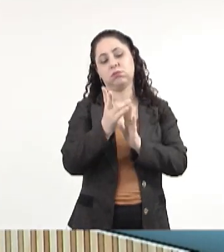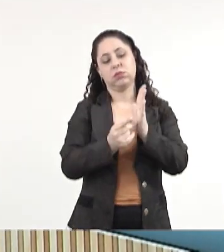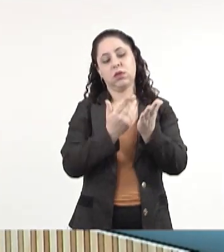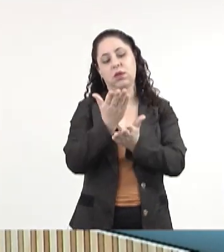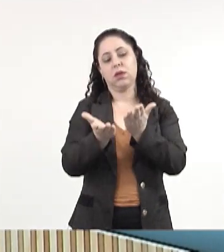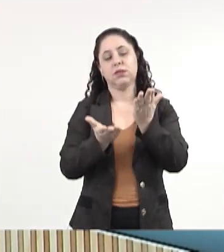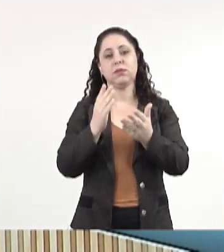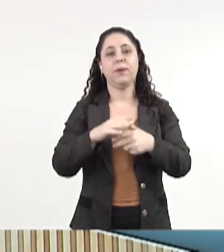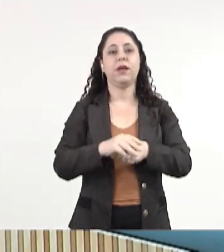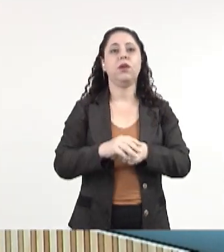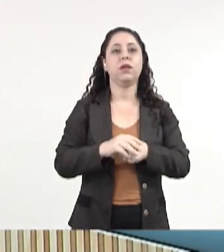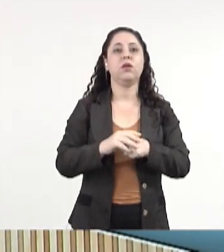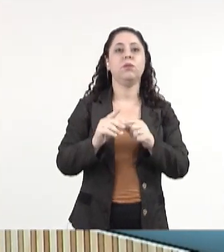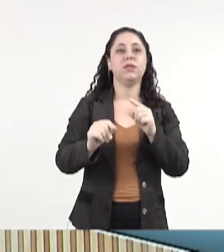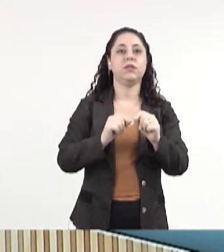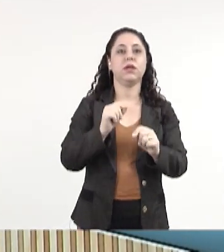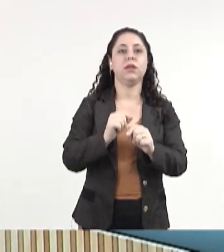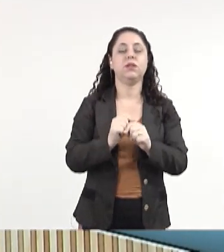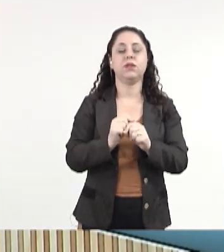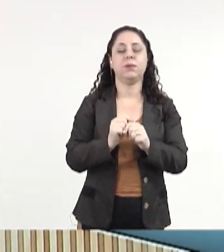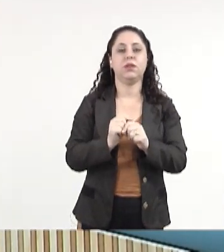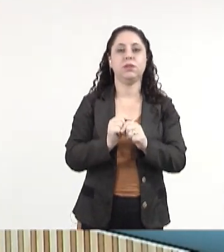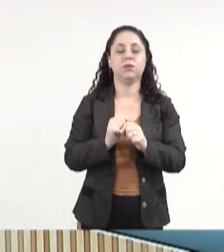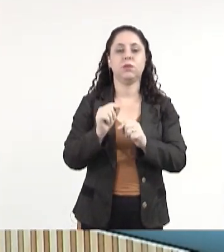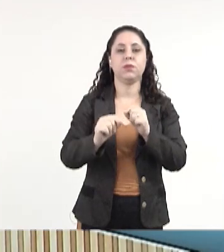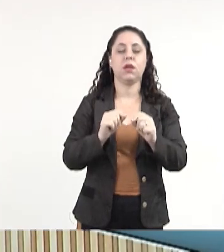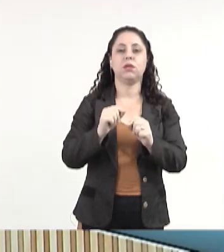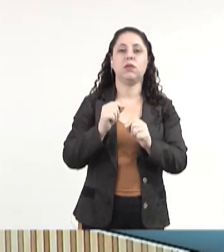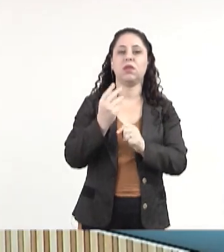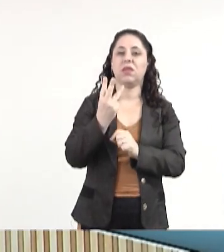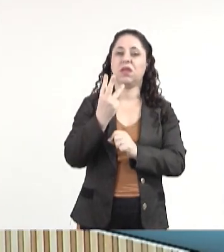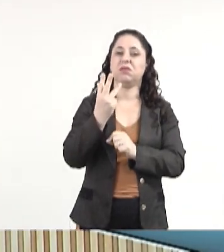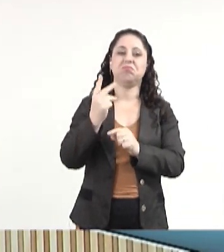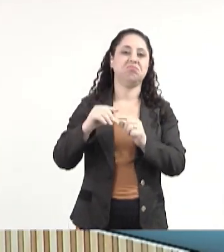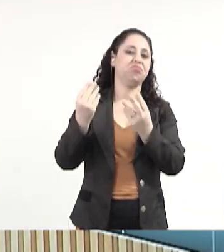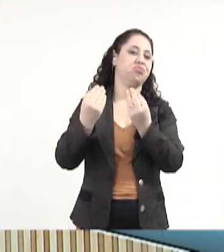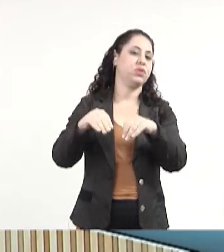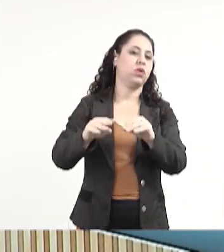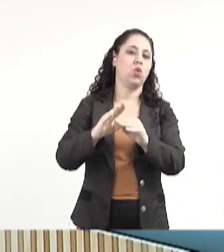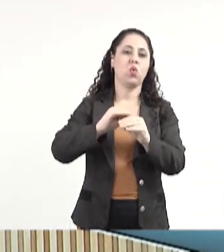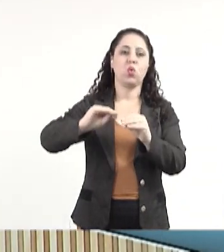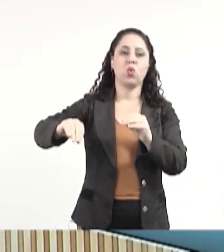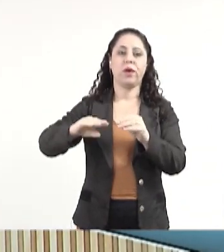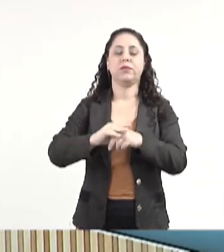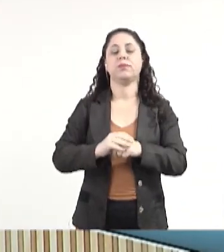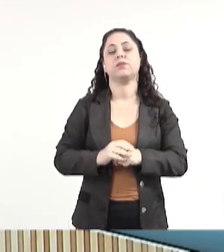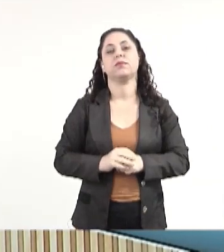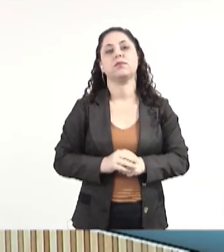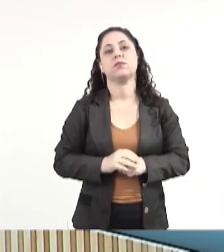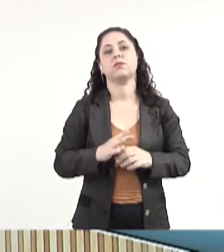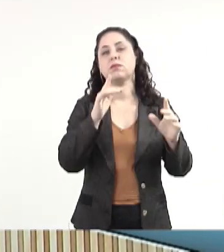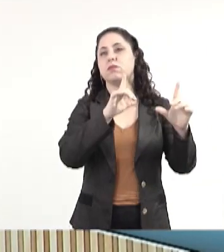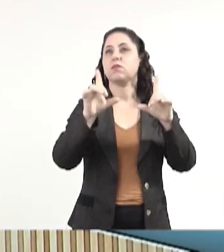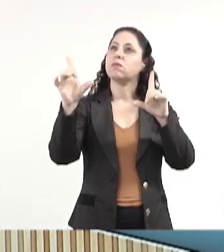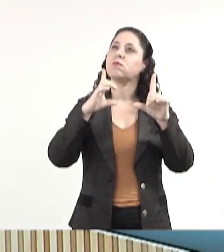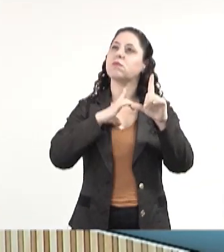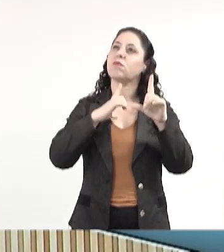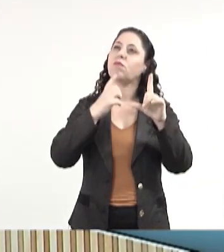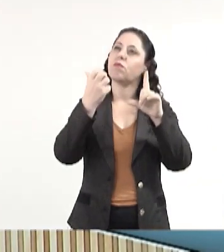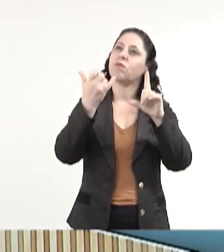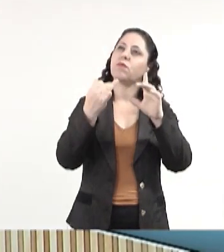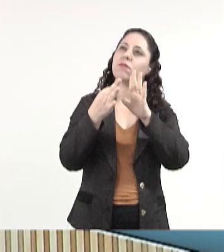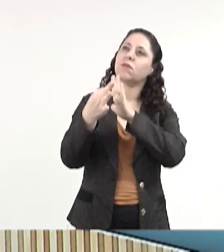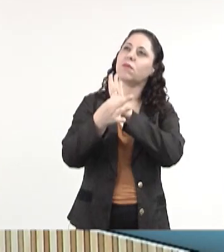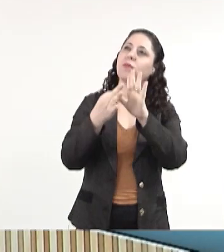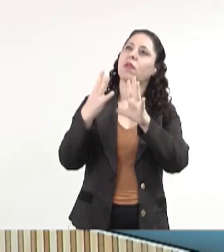Finanças e Orçamento, 10 emendas foram rejeitadas e 2 ficaram prejudicadas. Na próxima tela, nós temos, como eu